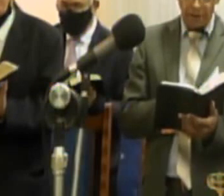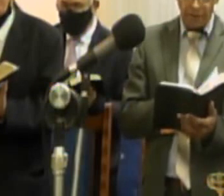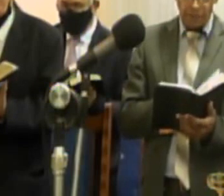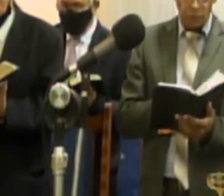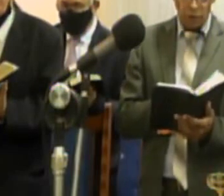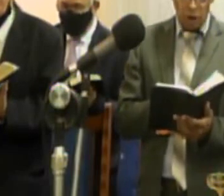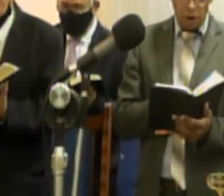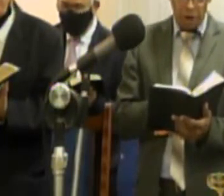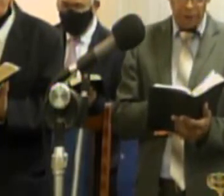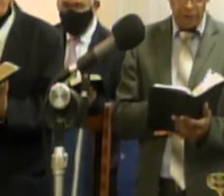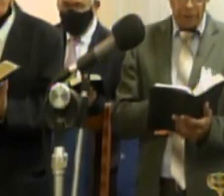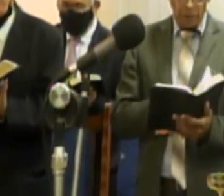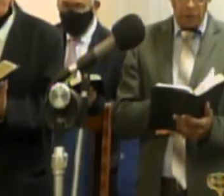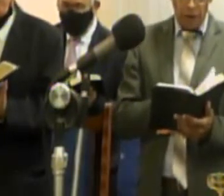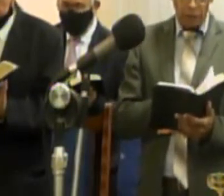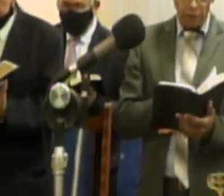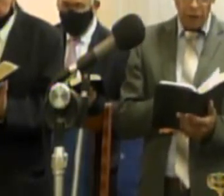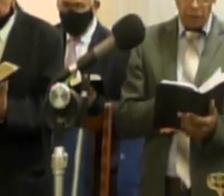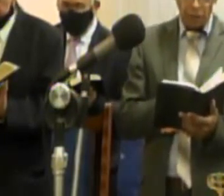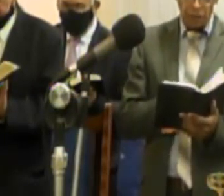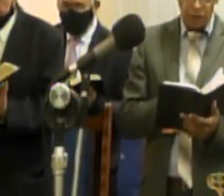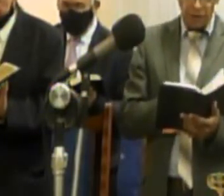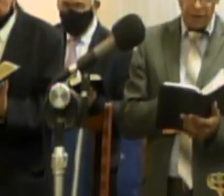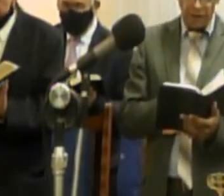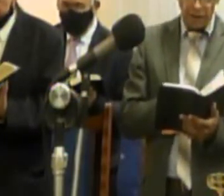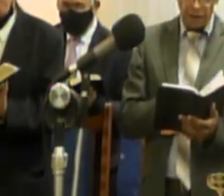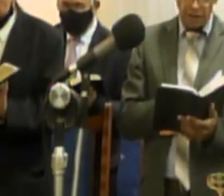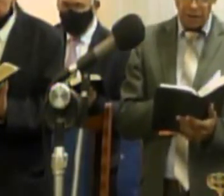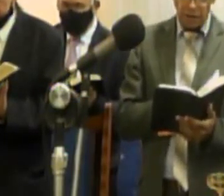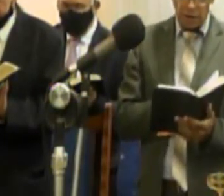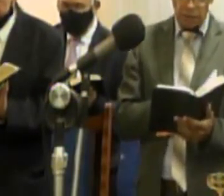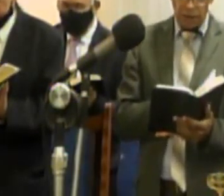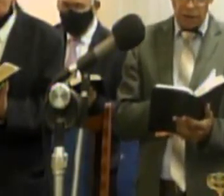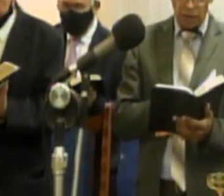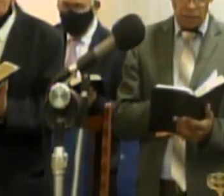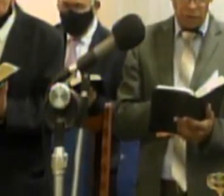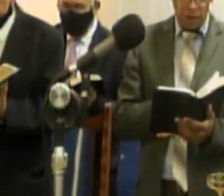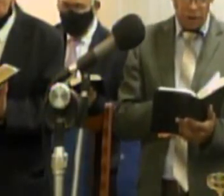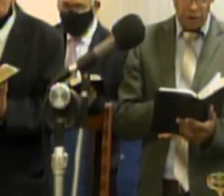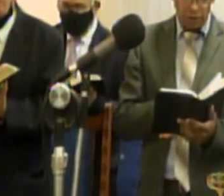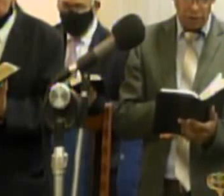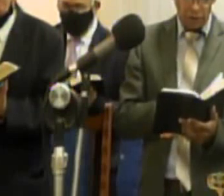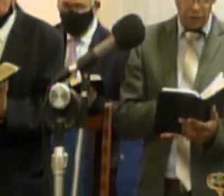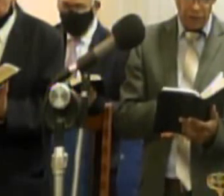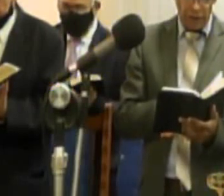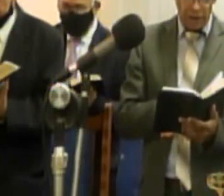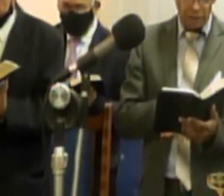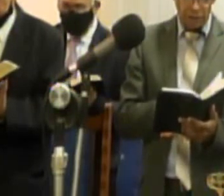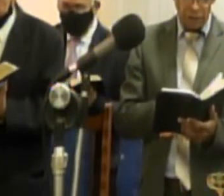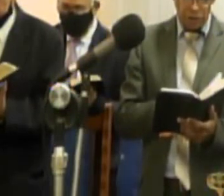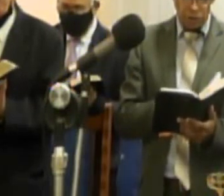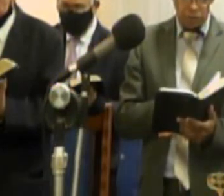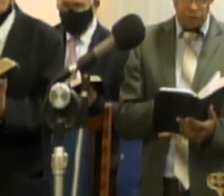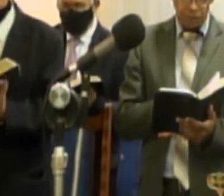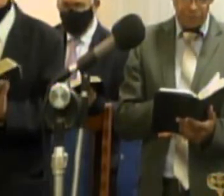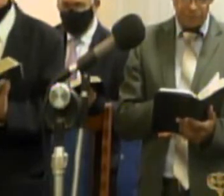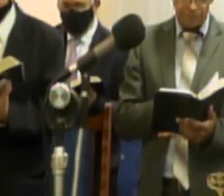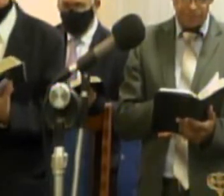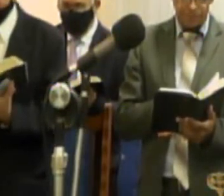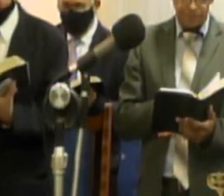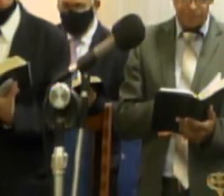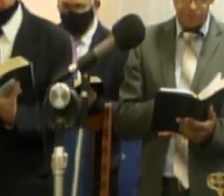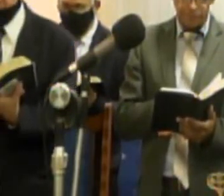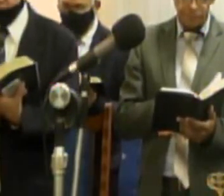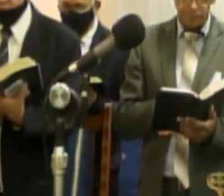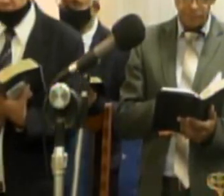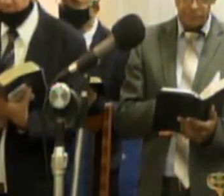primeiro começa por nós, qual será o fim daqueles que são desobedientes ao Evangelho de Deus? E